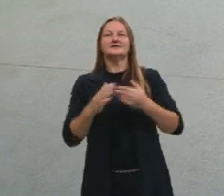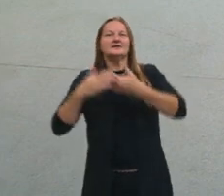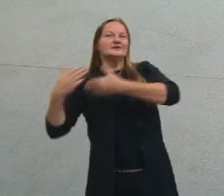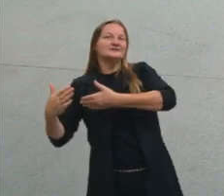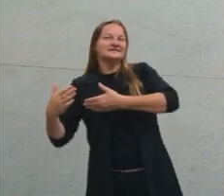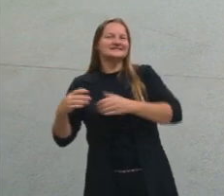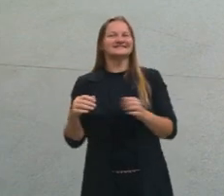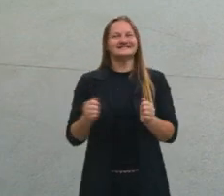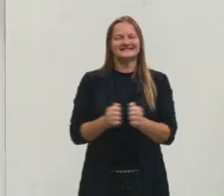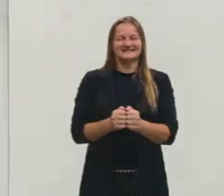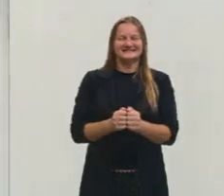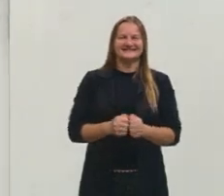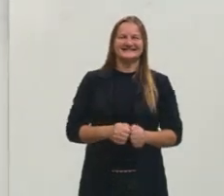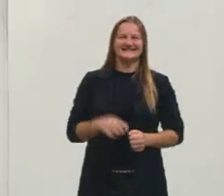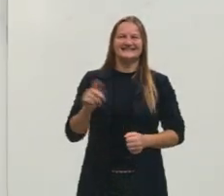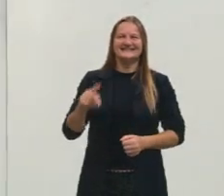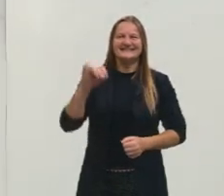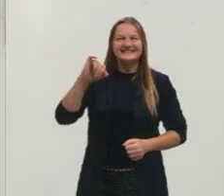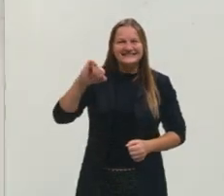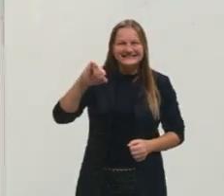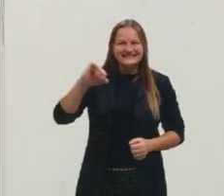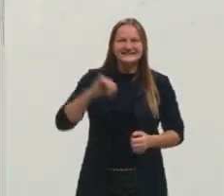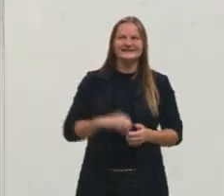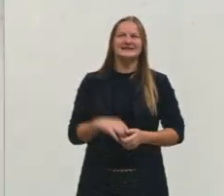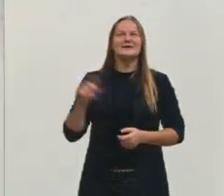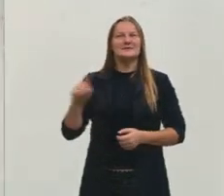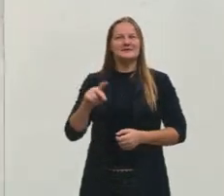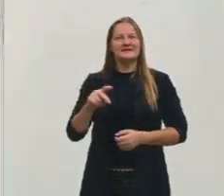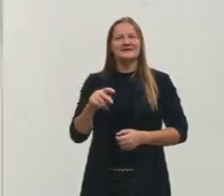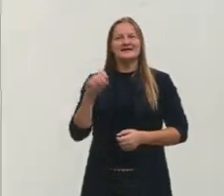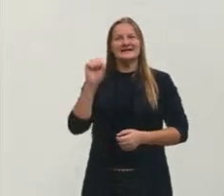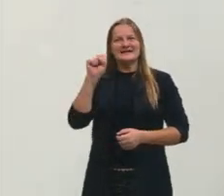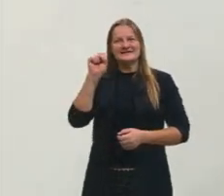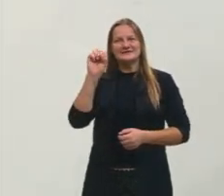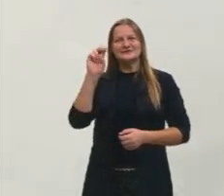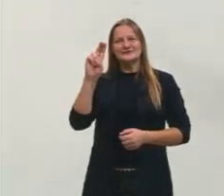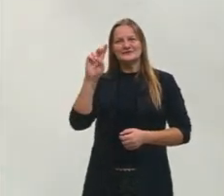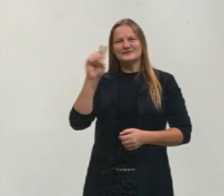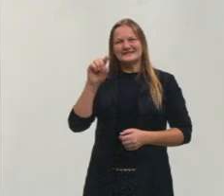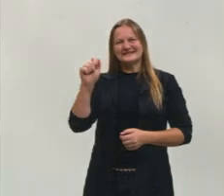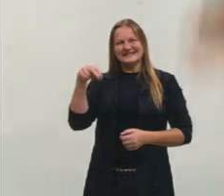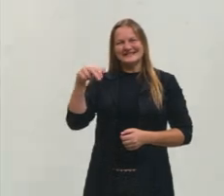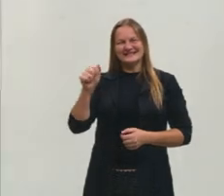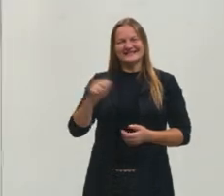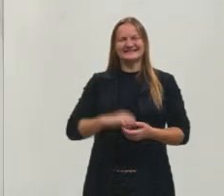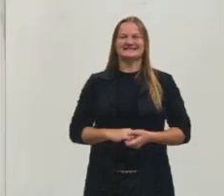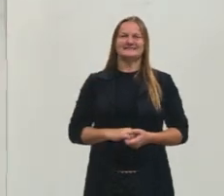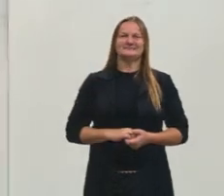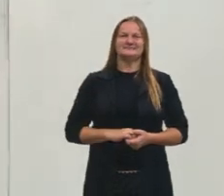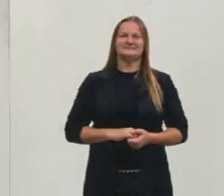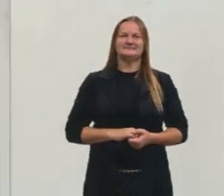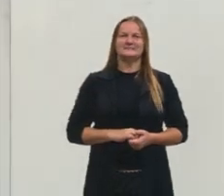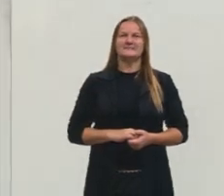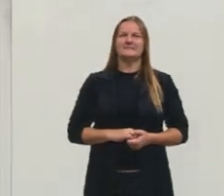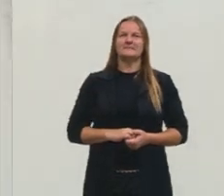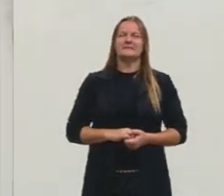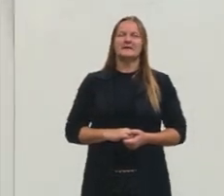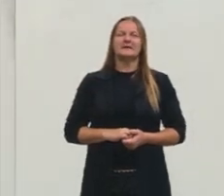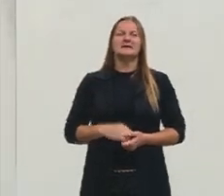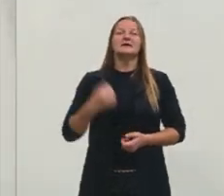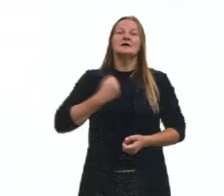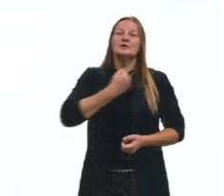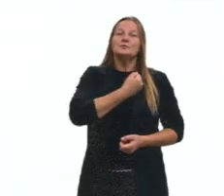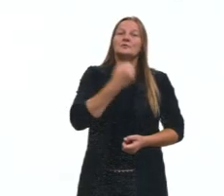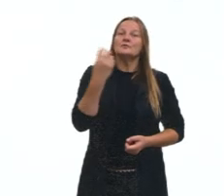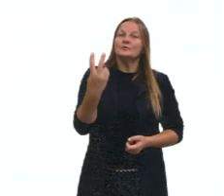aí no cantinho da tela a professora Lucinéia e a Professora Suzana bom nós estamos na aula de número dois